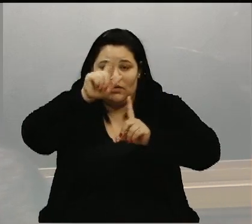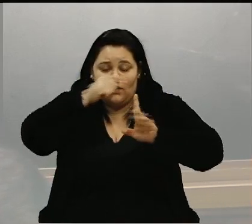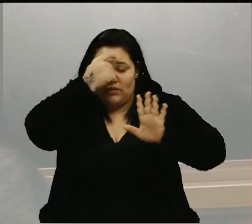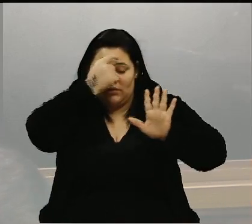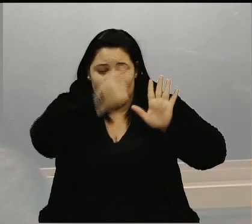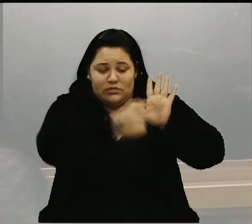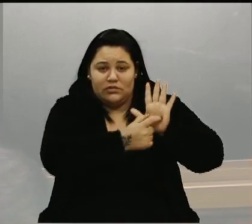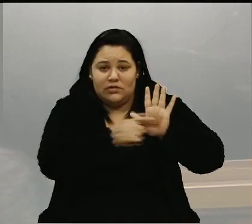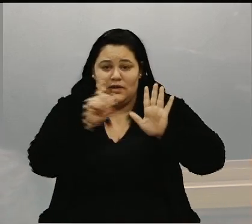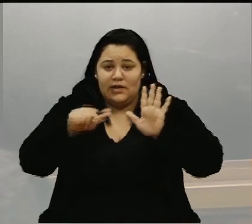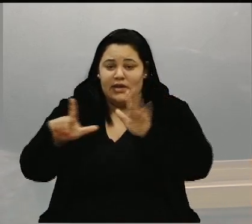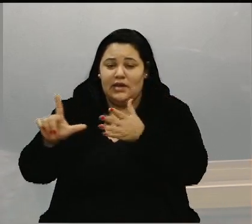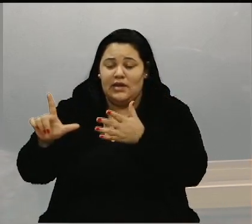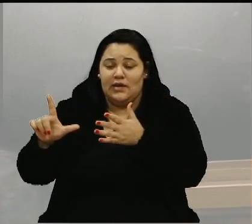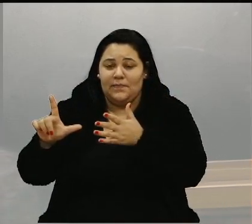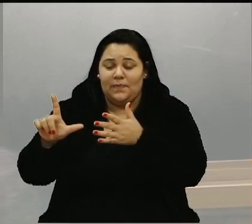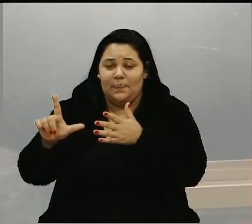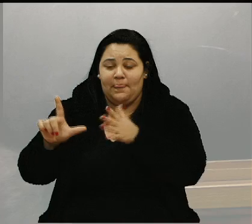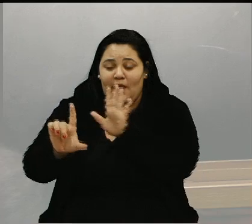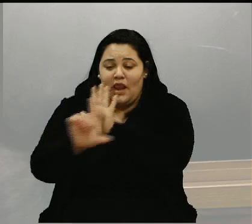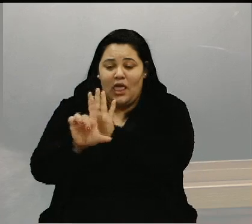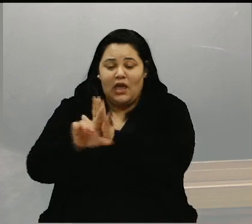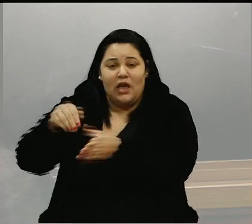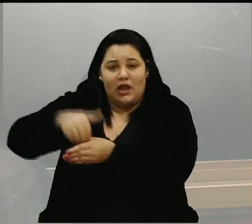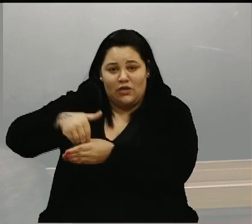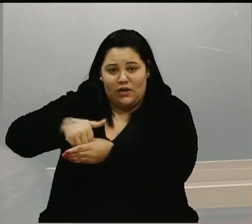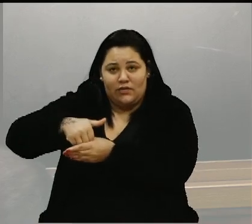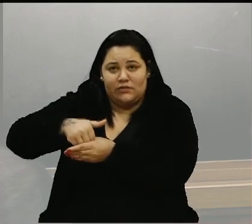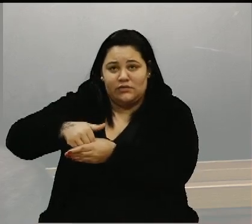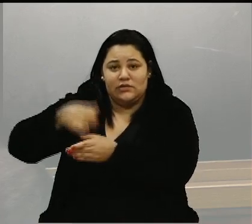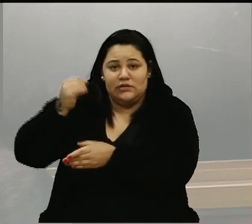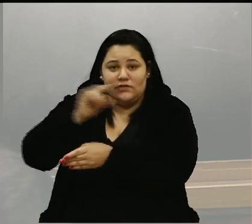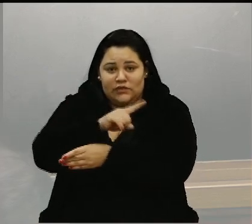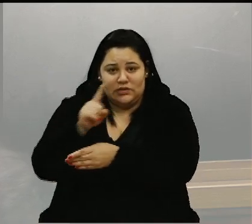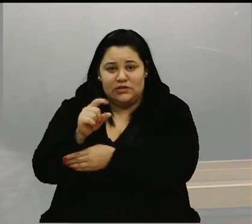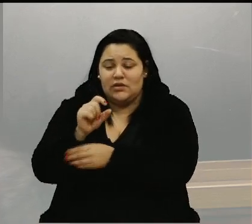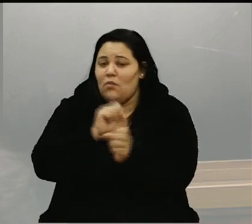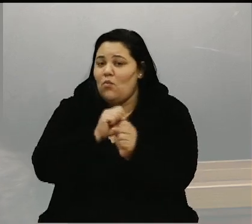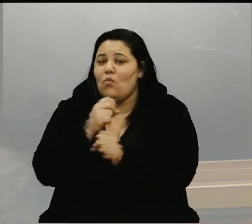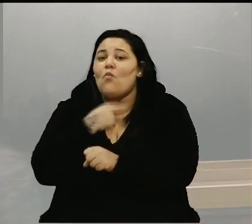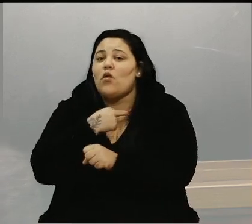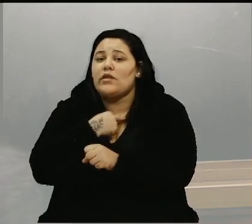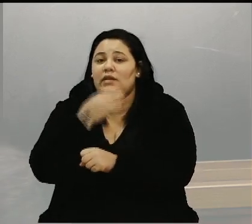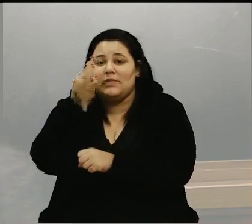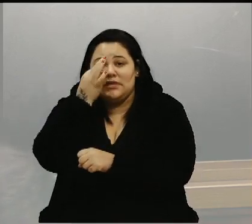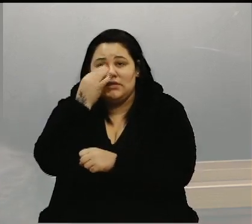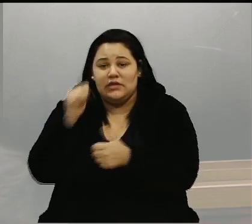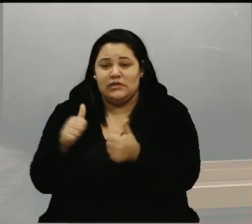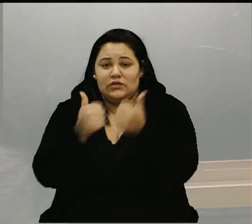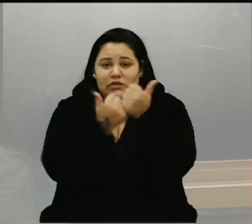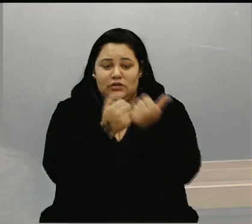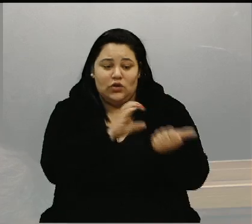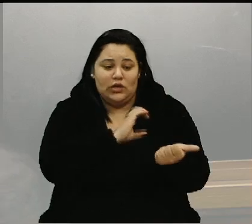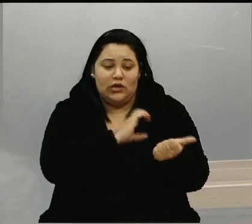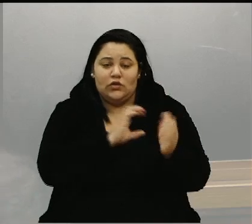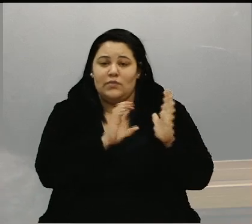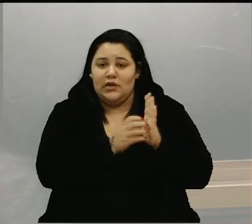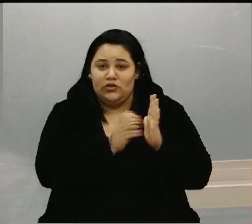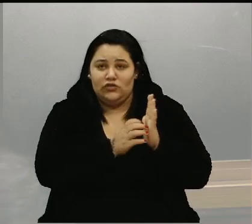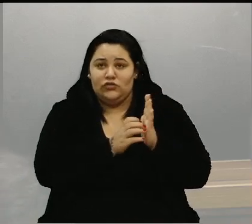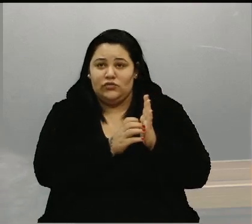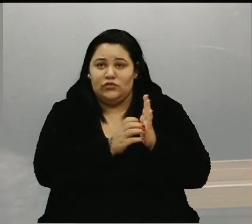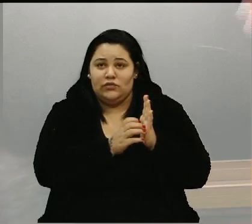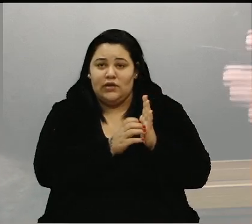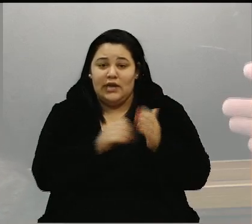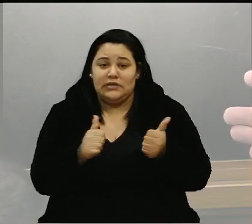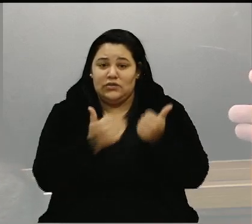legislação eleitoral. Então, se vocês não puderem vir, as assessorias, as coordenações de partido, as assessorias de bancada são